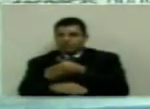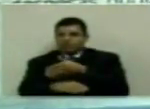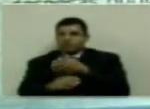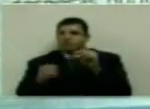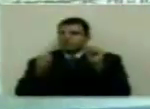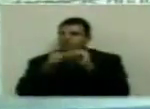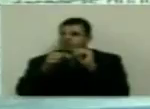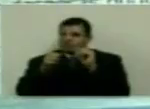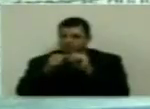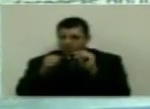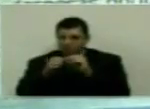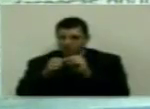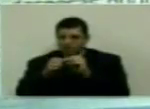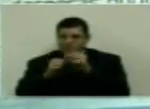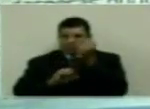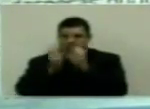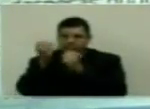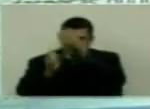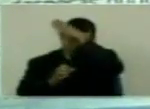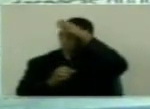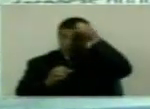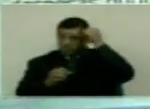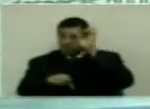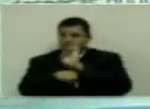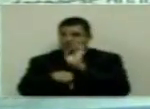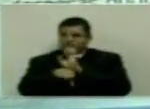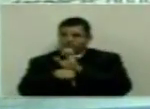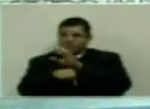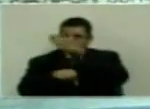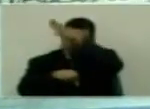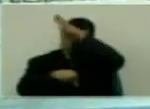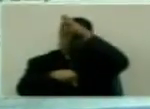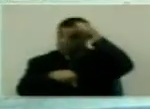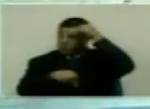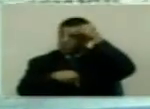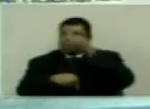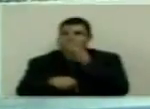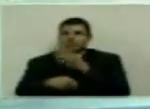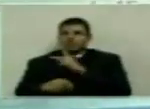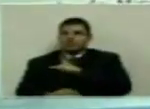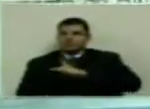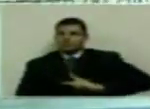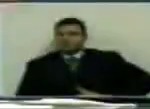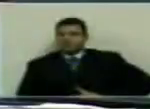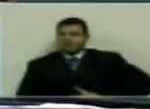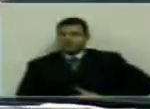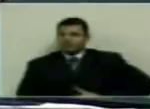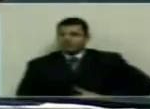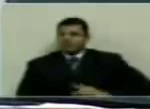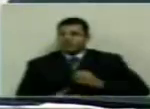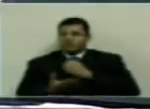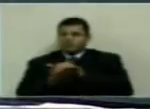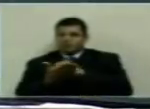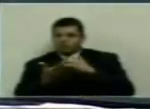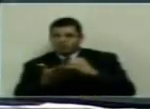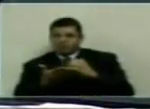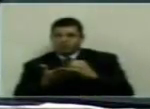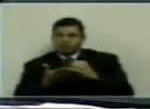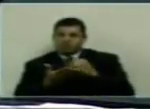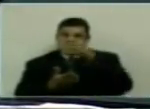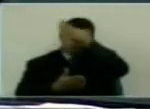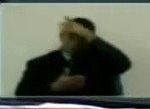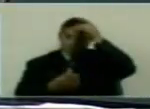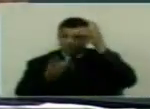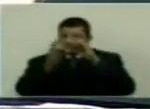feitos na cidade de Manaus e no estado do Amazonas. Senhor presidente, documento oficial da Amazonas